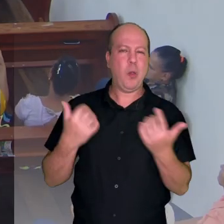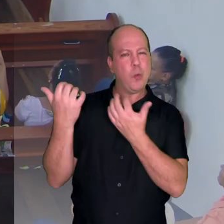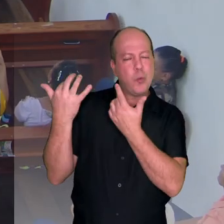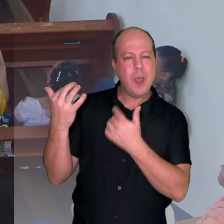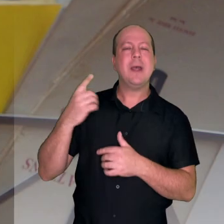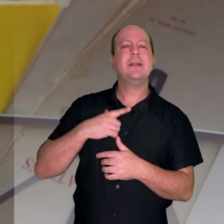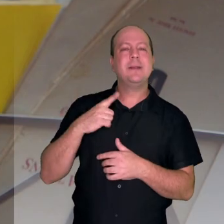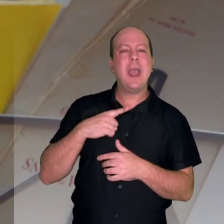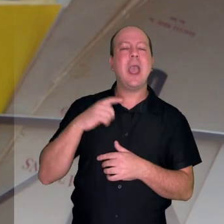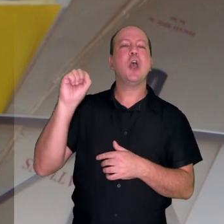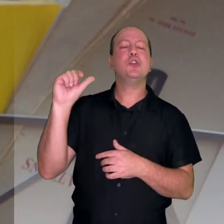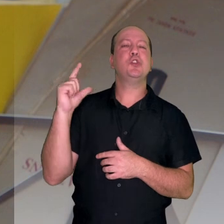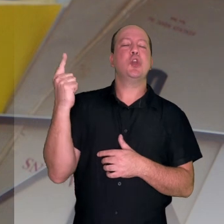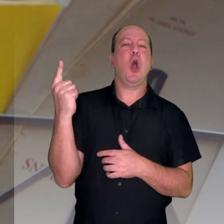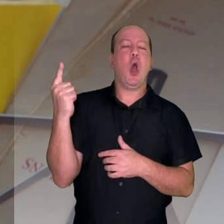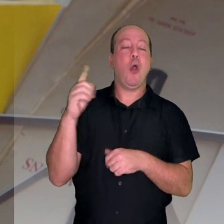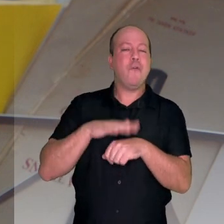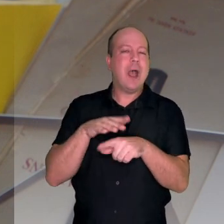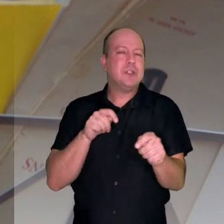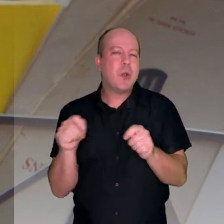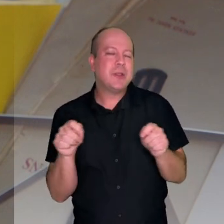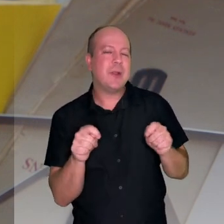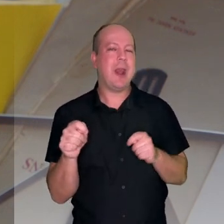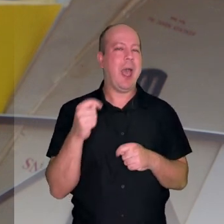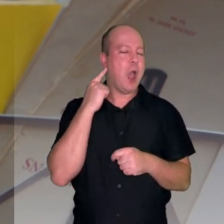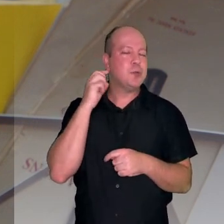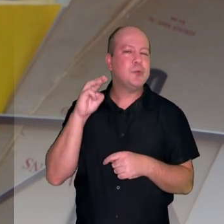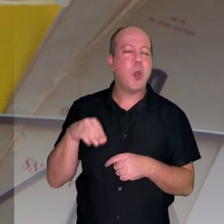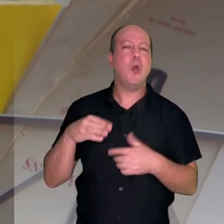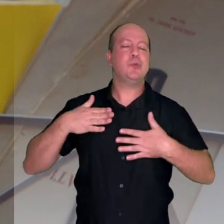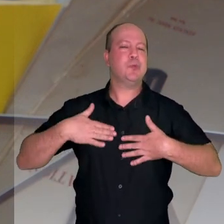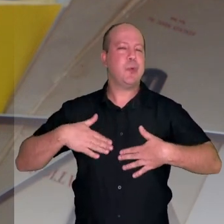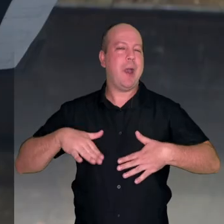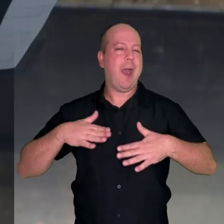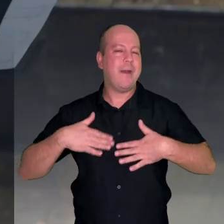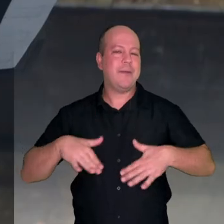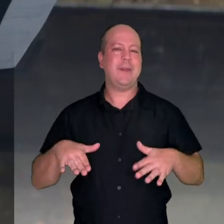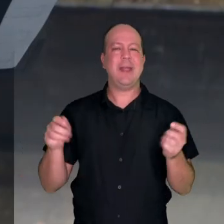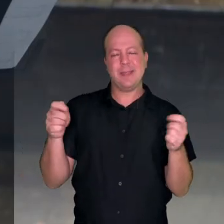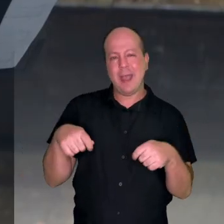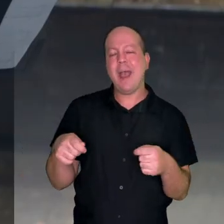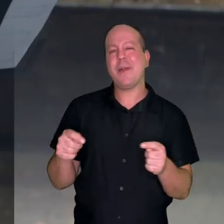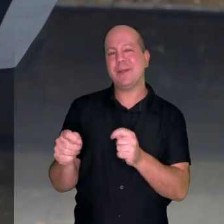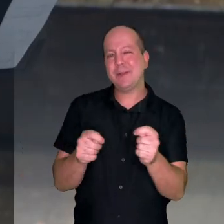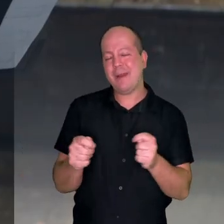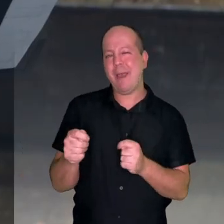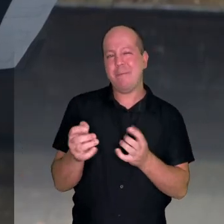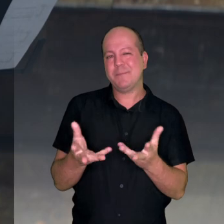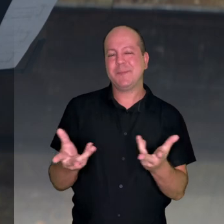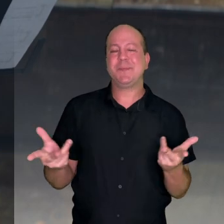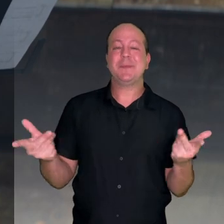bacana é que é para flauta em sol, né? Que é uma flauta que é muito mais fácil você controlar as sonoridades mais suaves, então o casamento com o violão assim